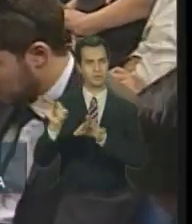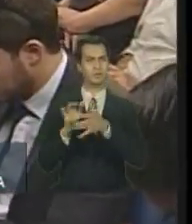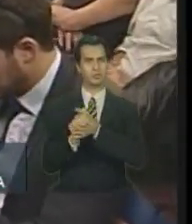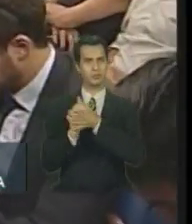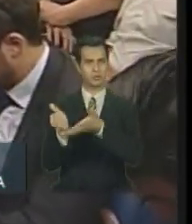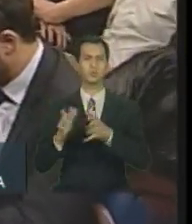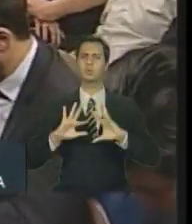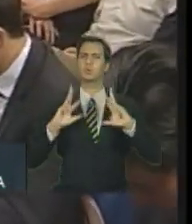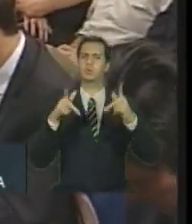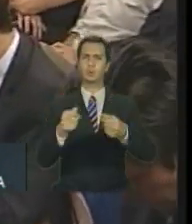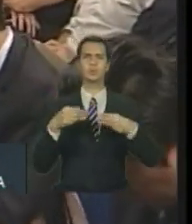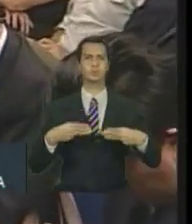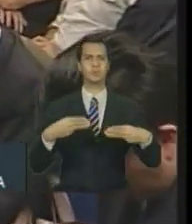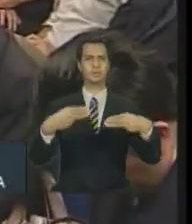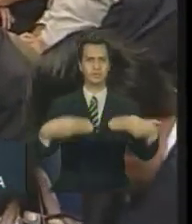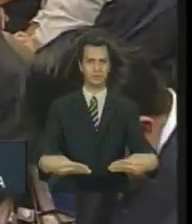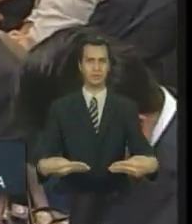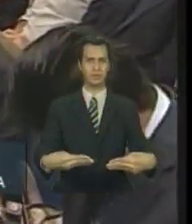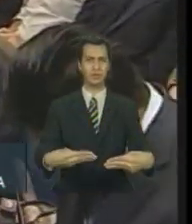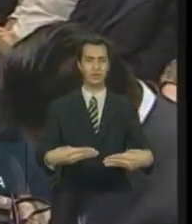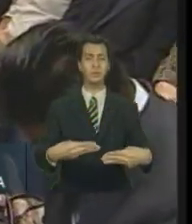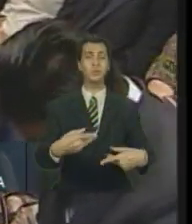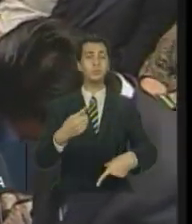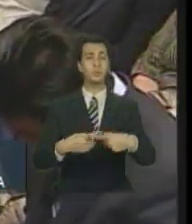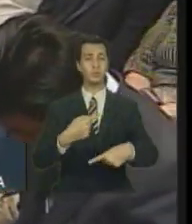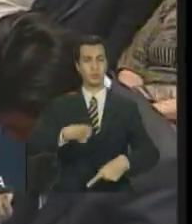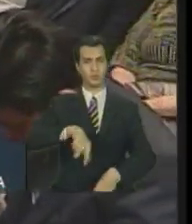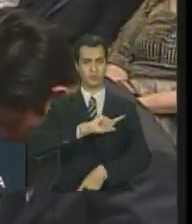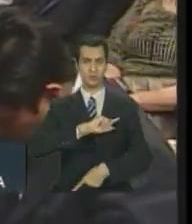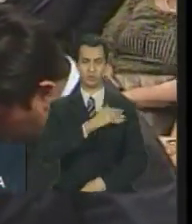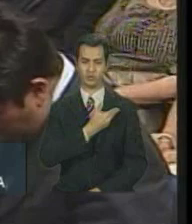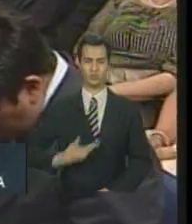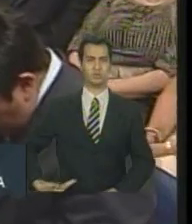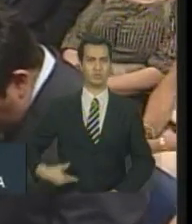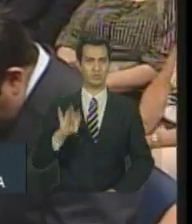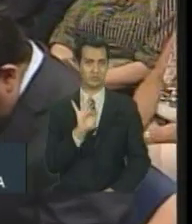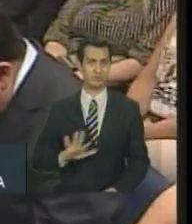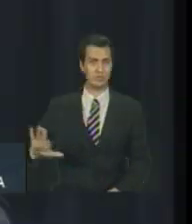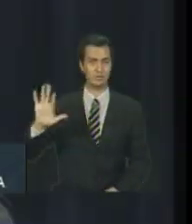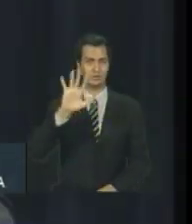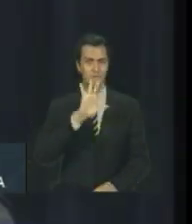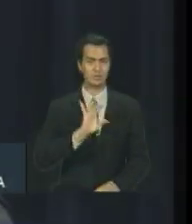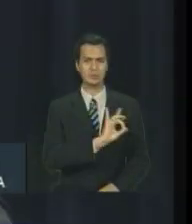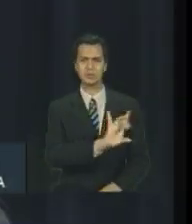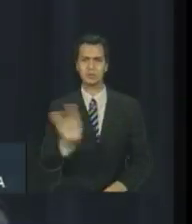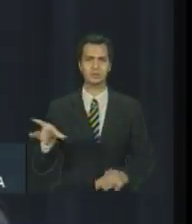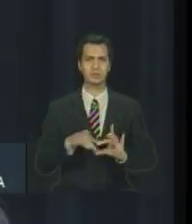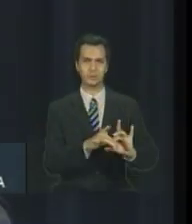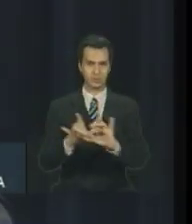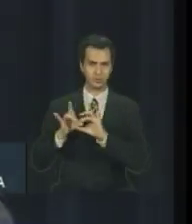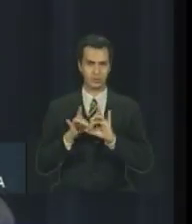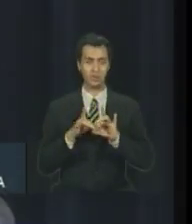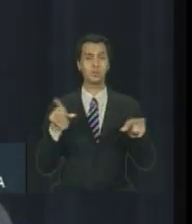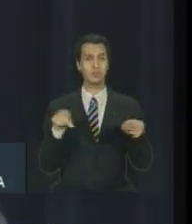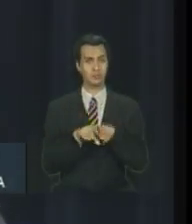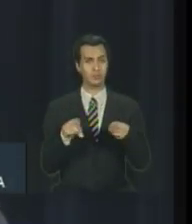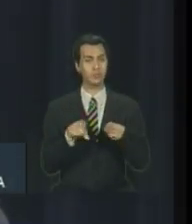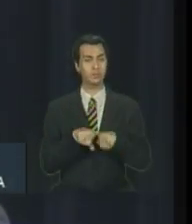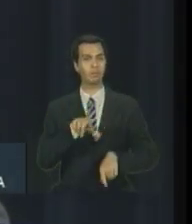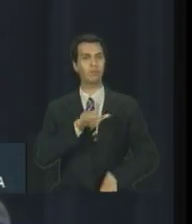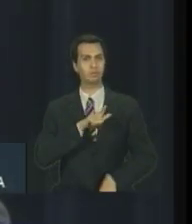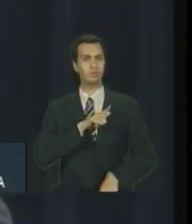todos os ministérios, toda a parceria de governo, através dos representantes da Casa Civil, aqui